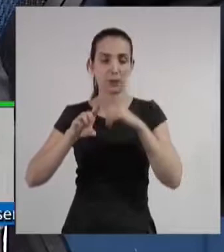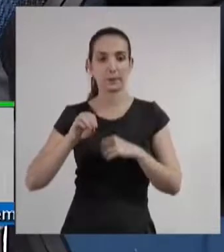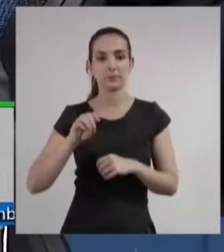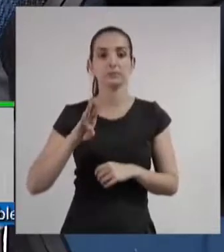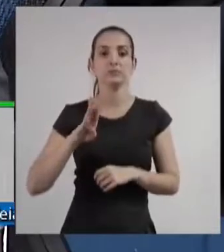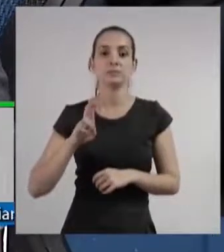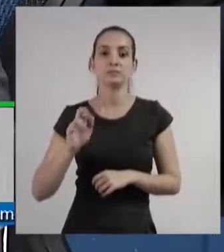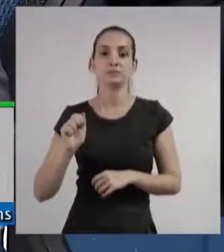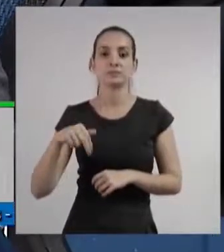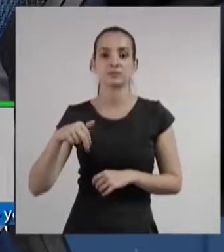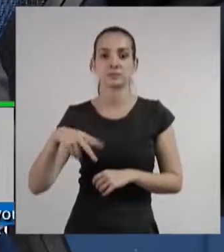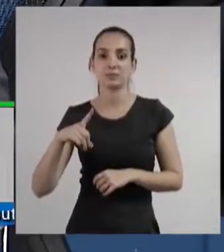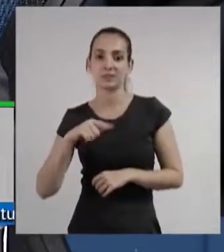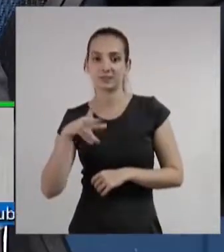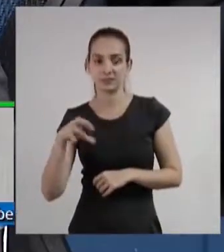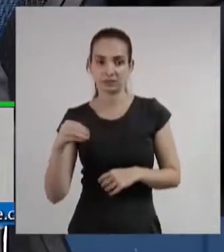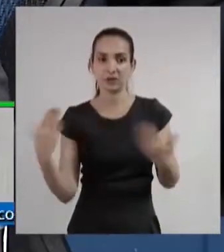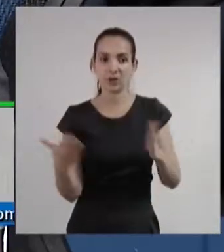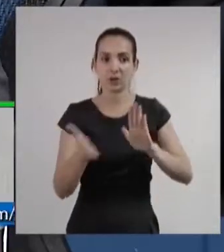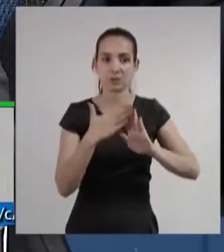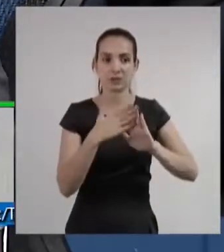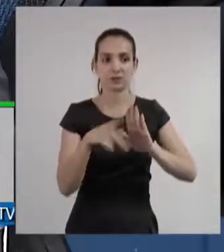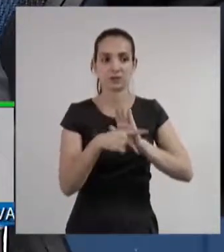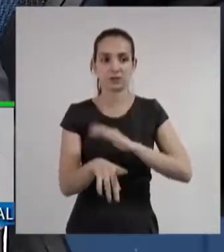Pedro Kemp. Pela ordem, deputado Pedro Kemp.